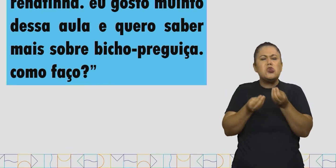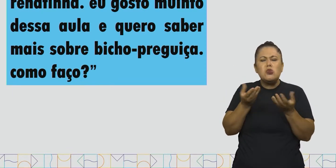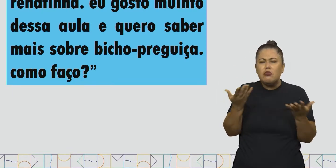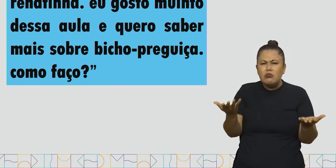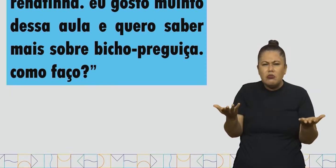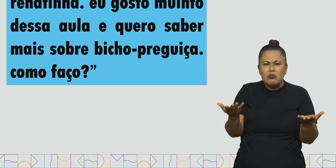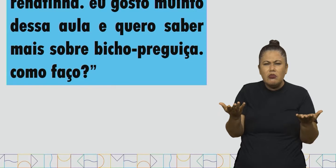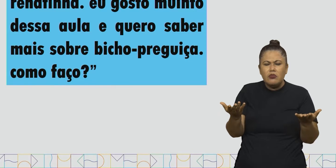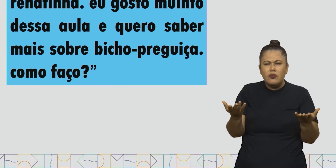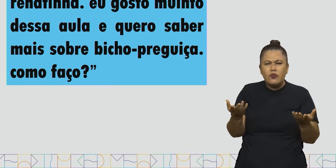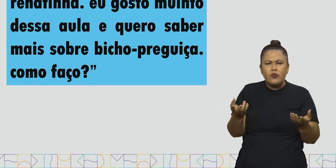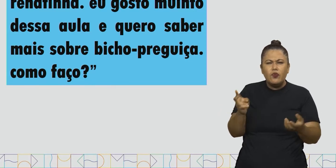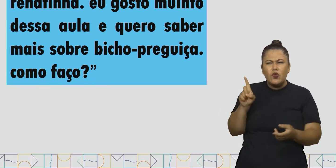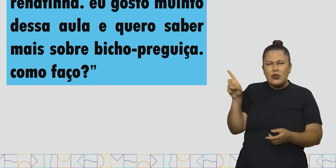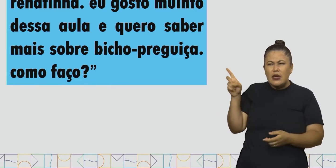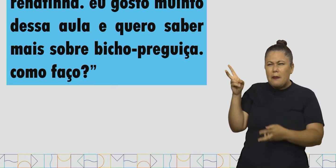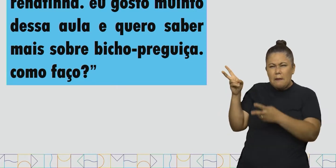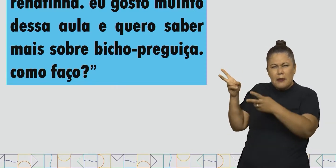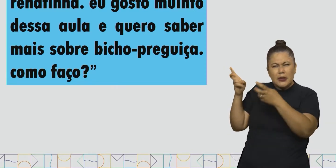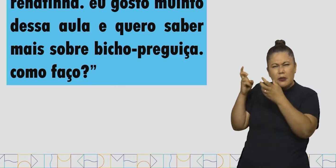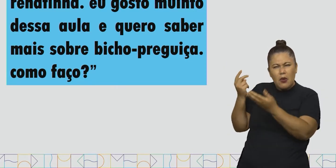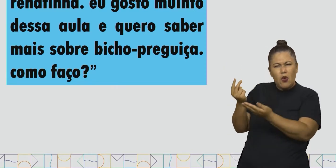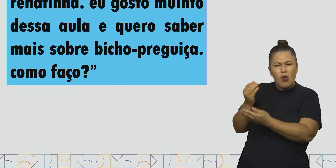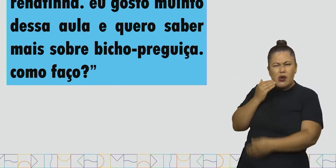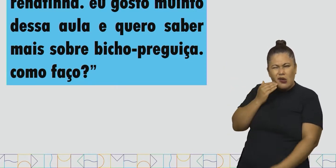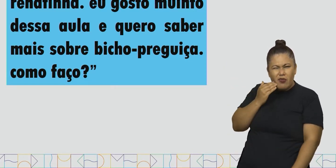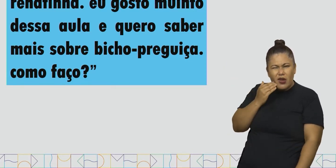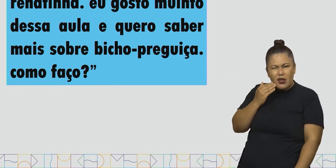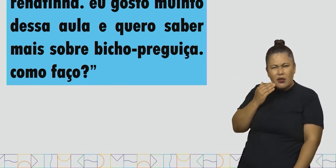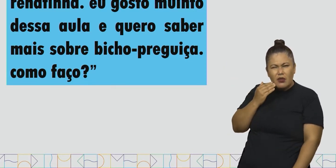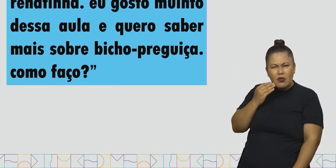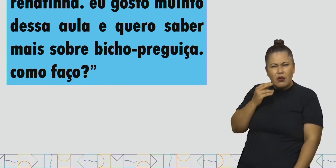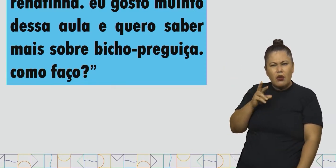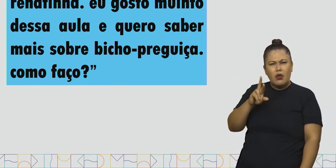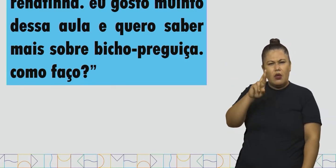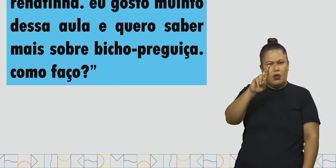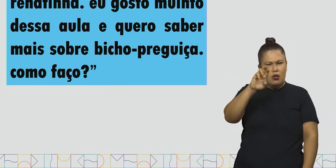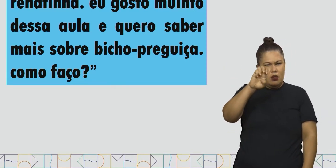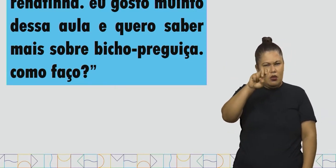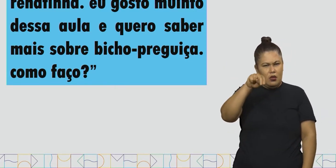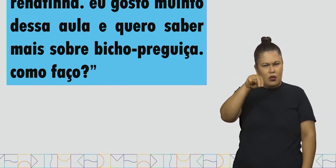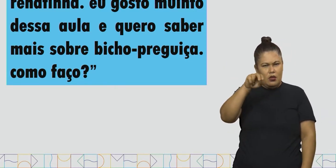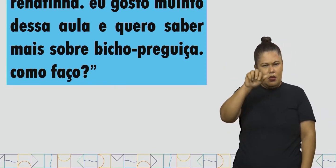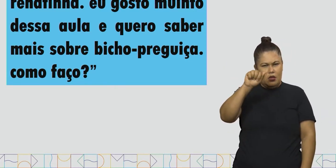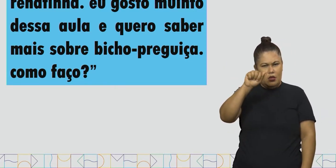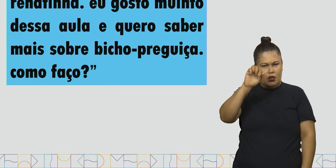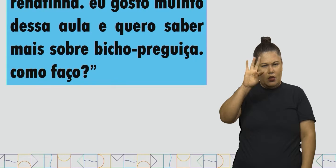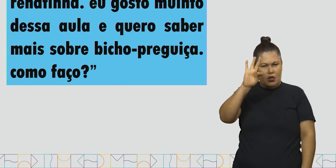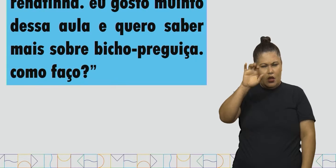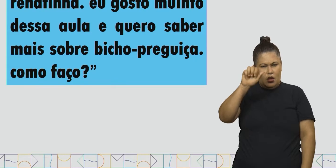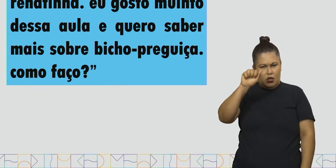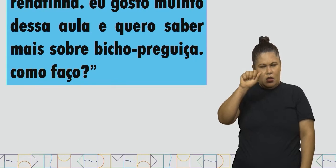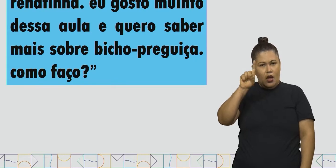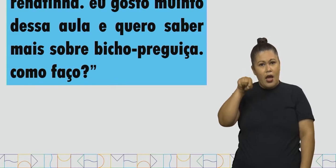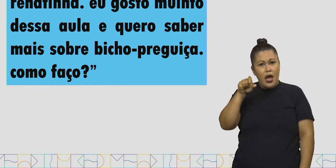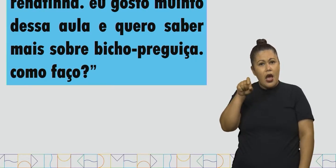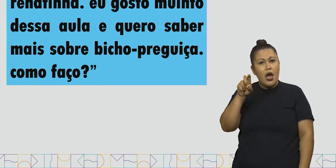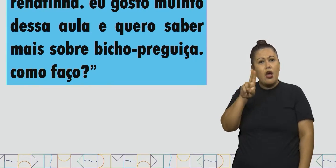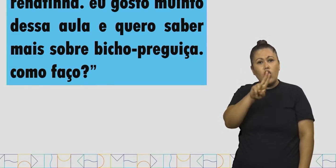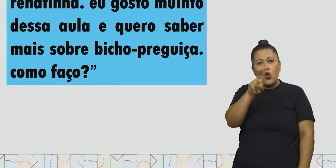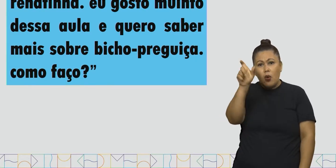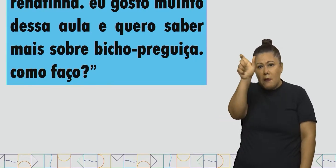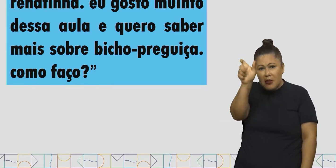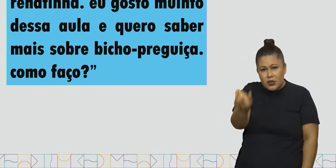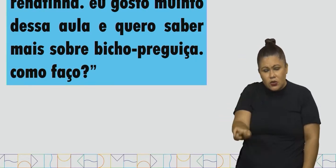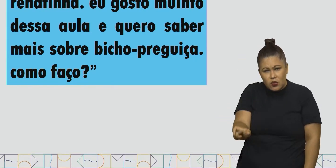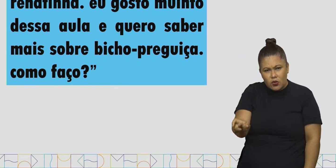Veja, tem algo errado. Preste atenção. Renata é o nome de uma pessoa, certo? Tenho certeza